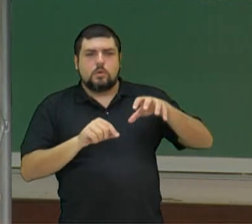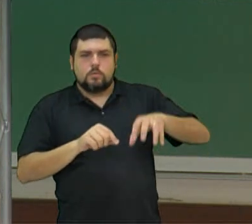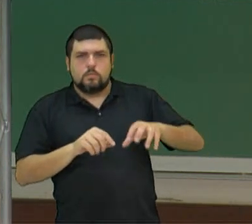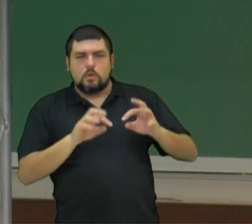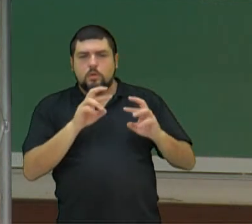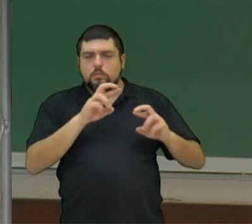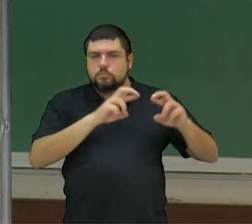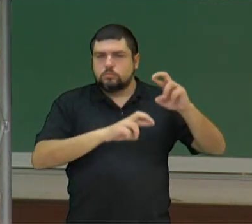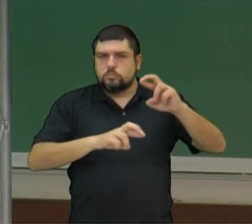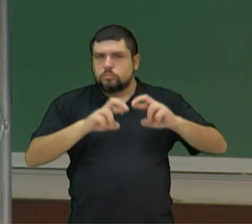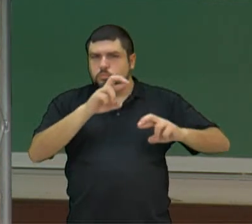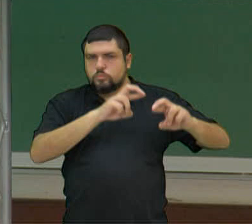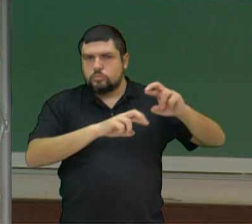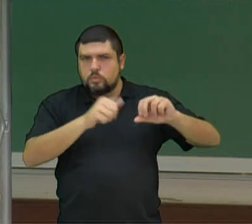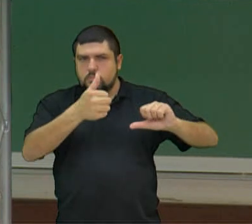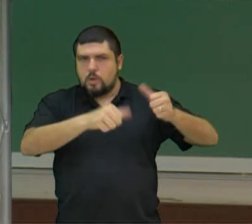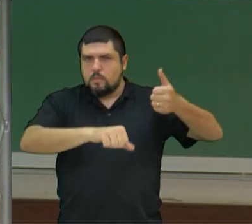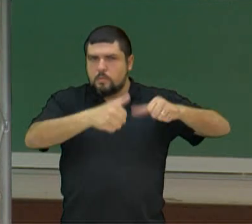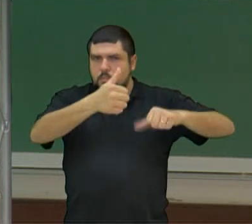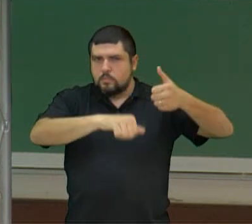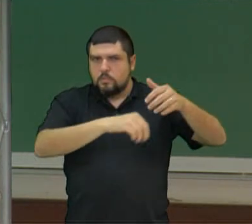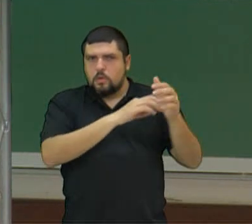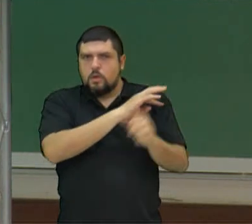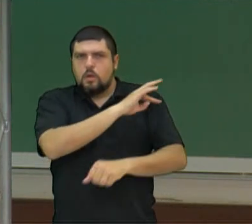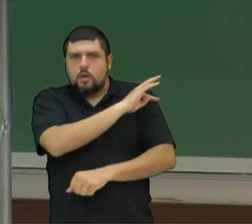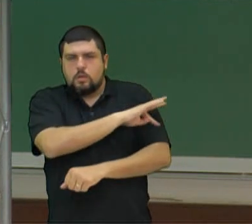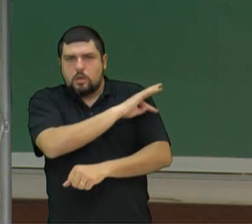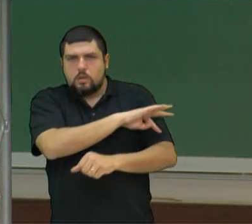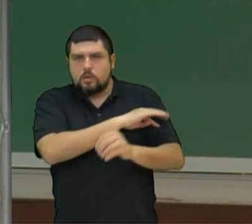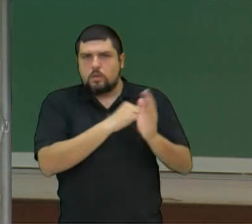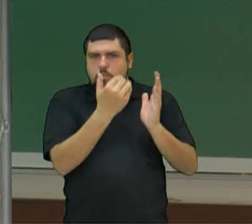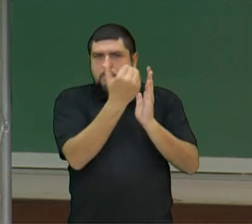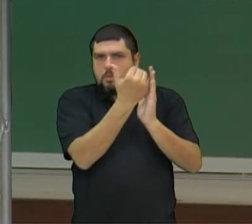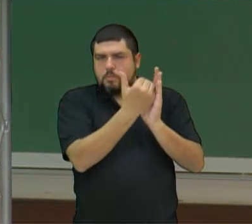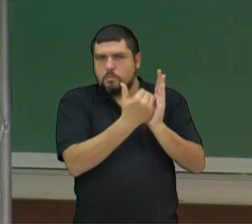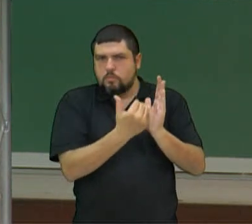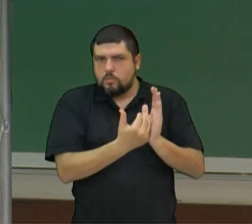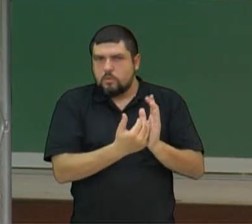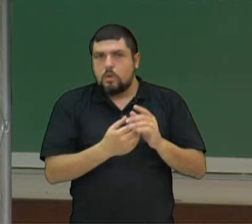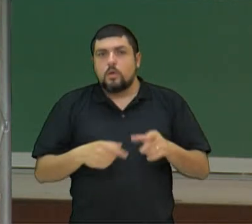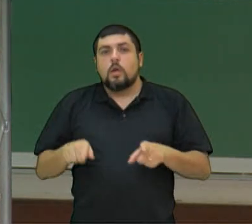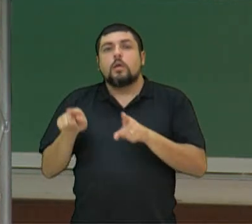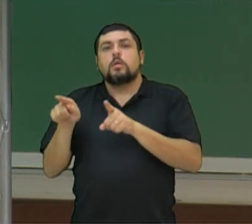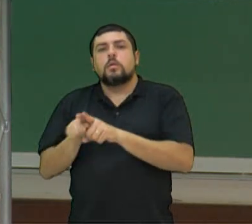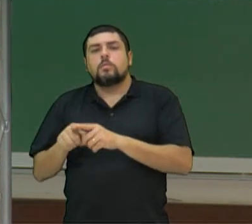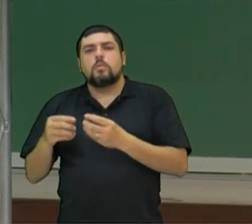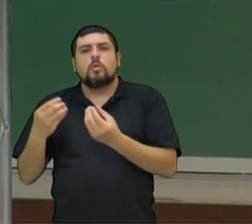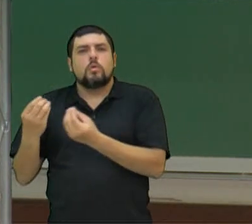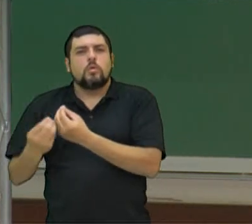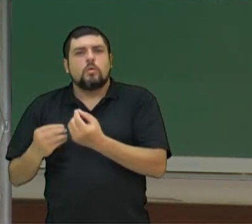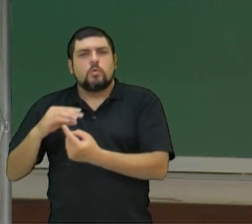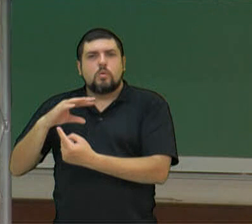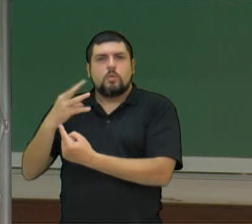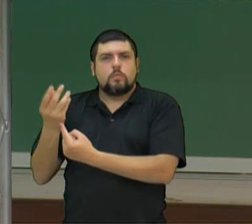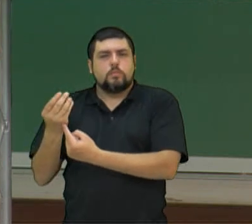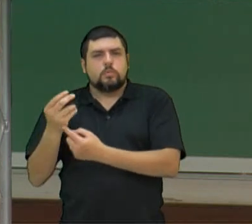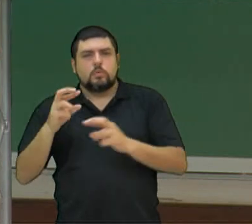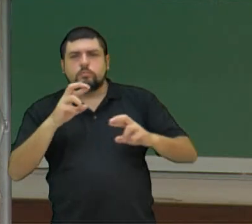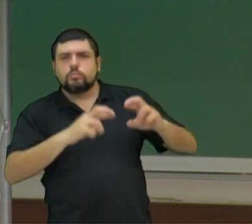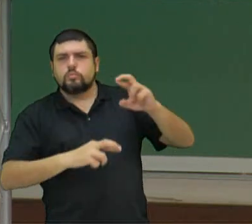no aspecto técnico da execução do movimento, quanto no aspecto artístico